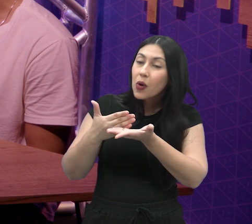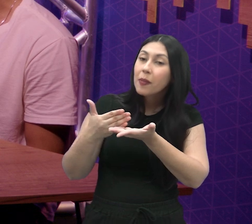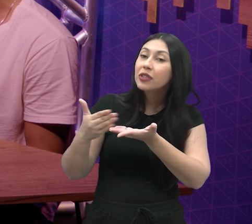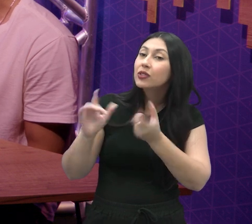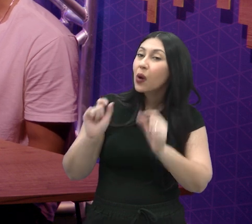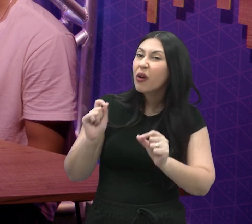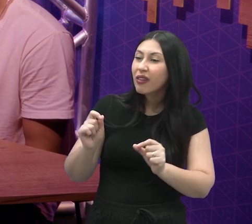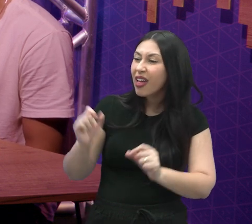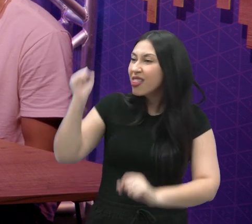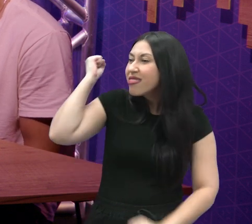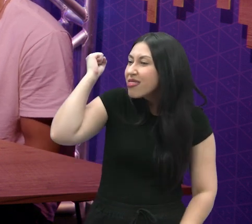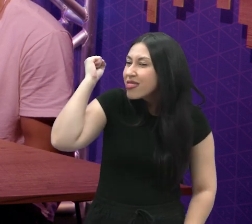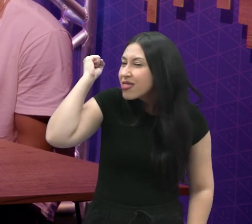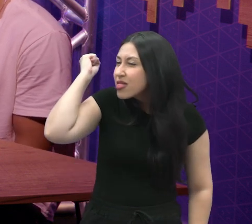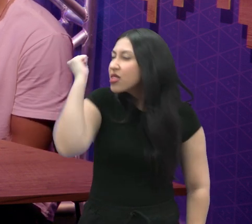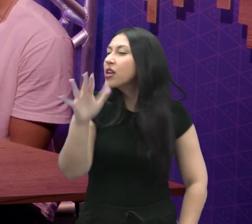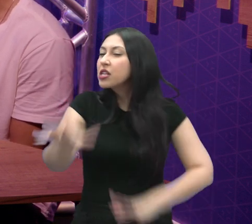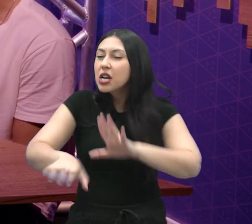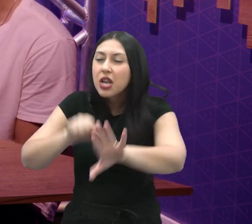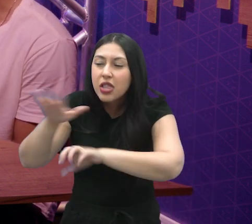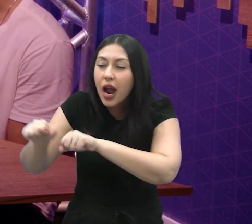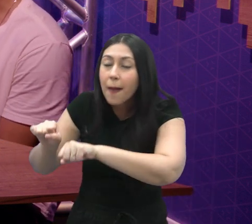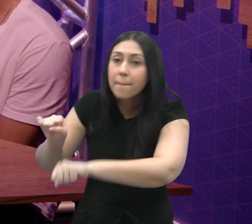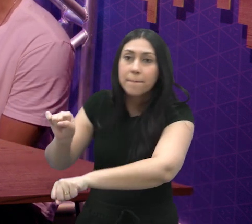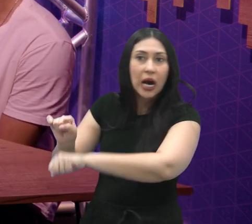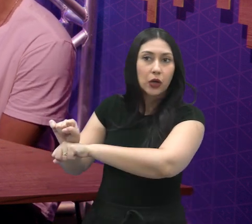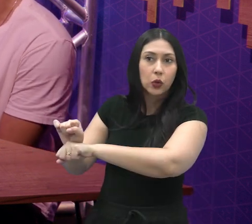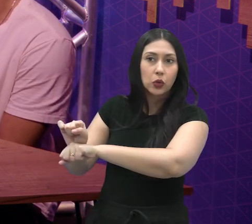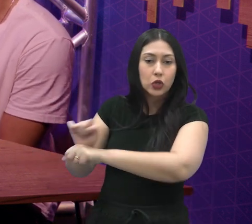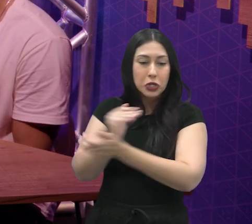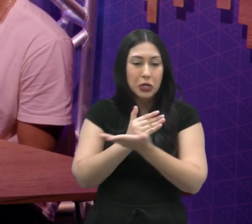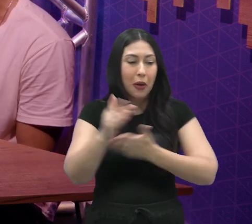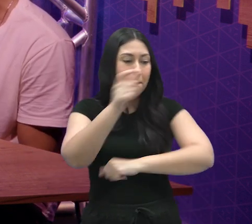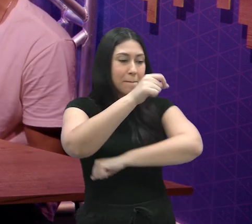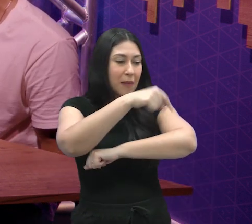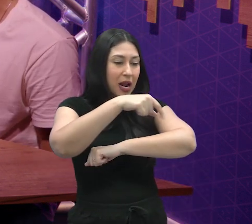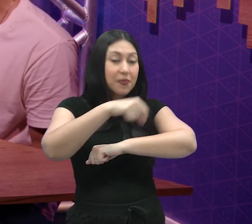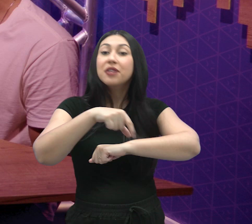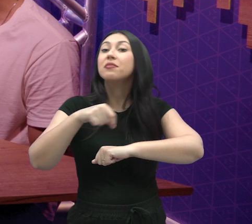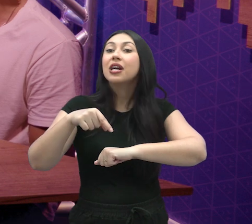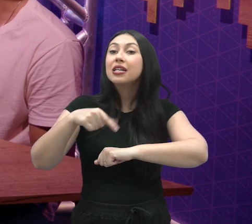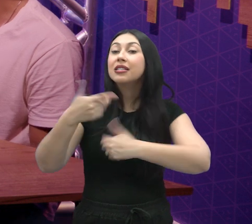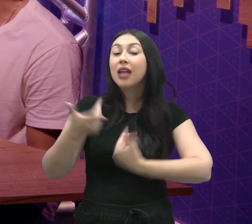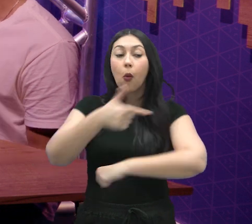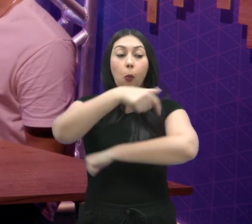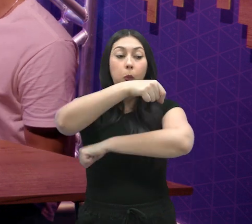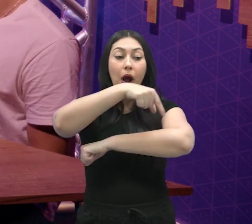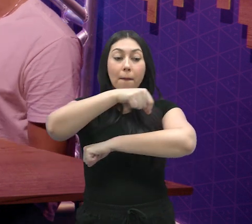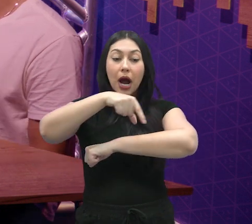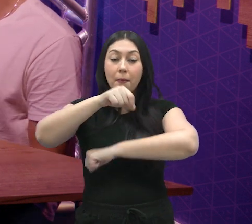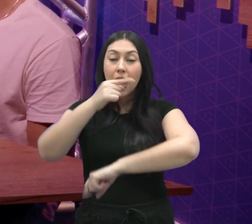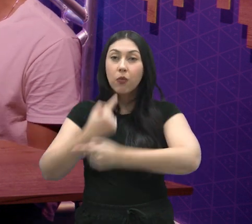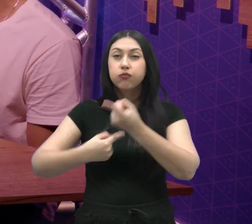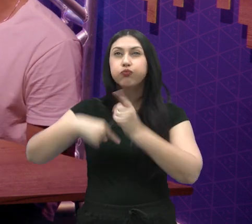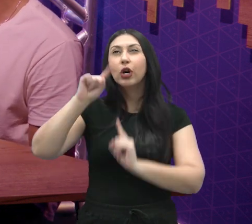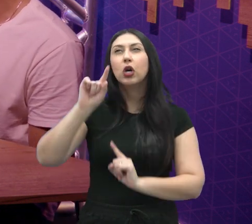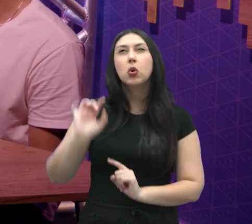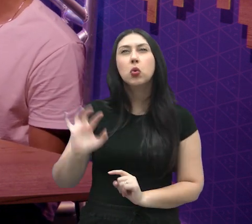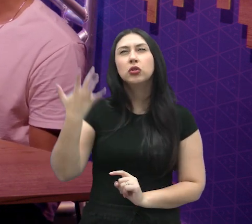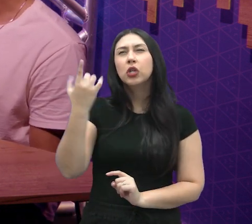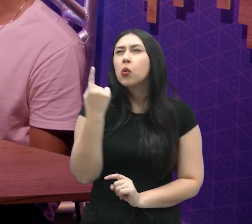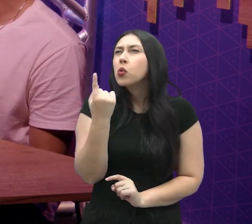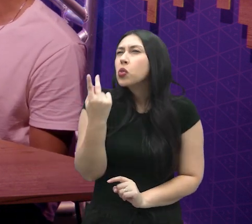gente parou de ser caçador-coletor e começou a plantar. E aí vem a Revolução Agrícola, que